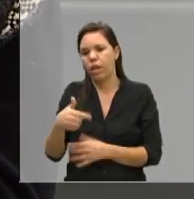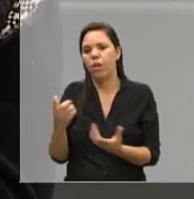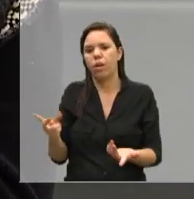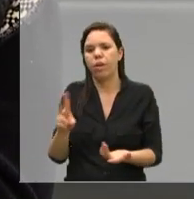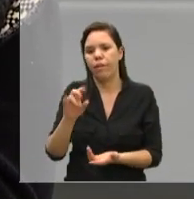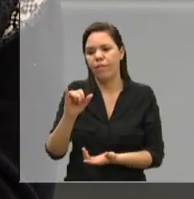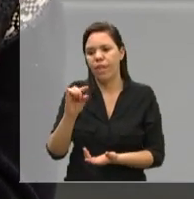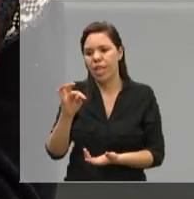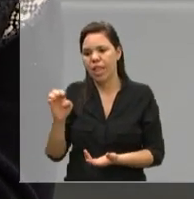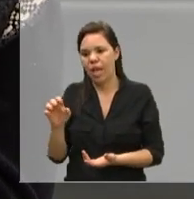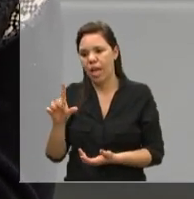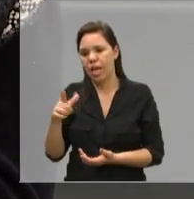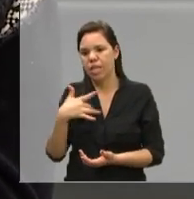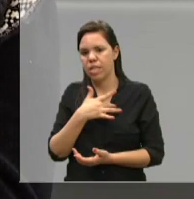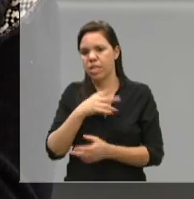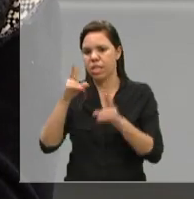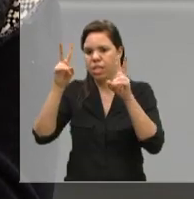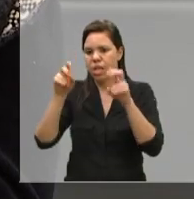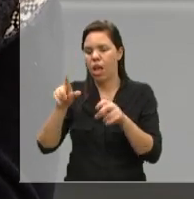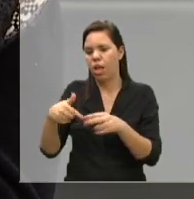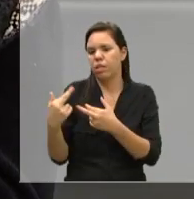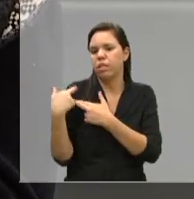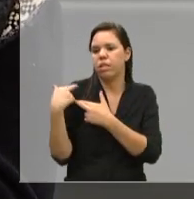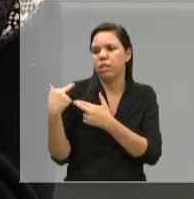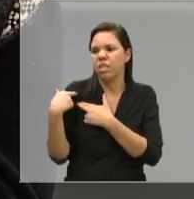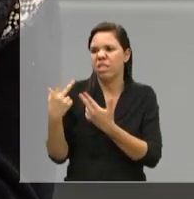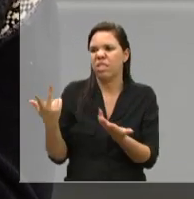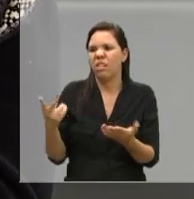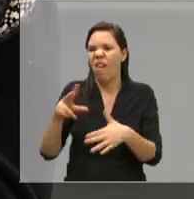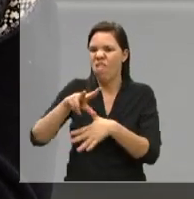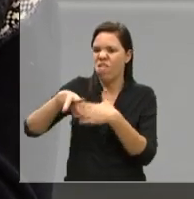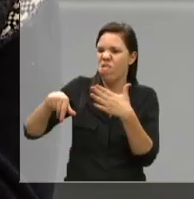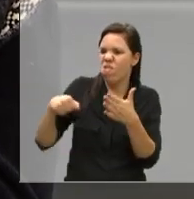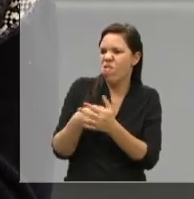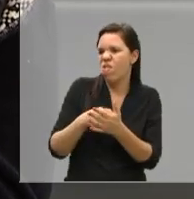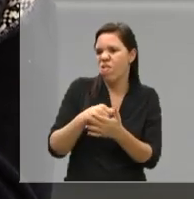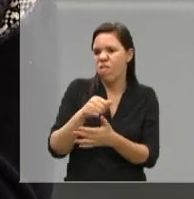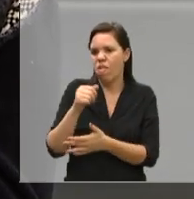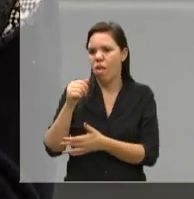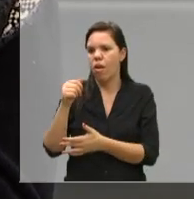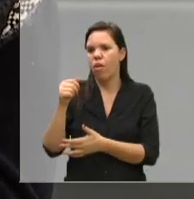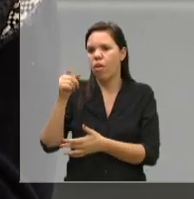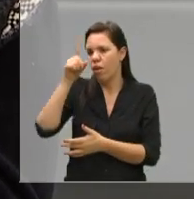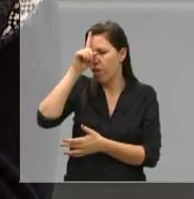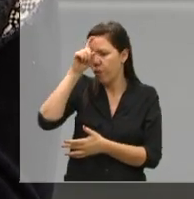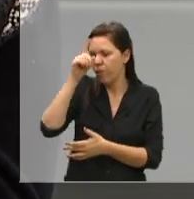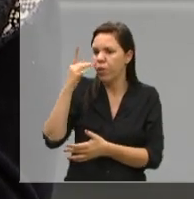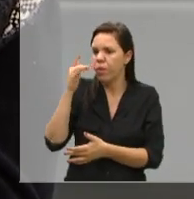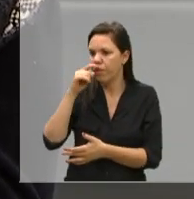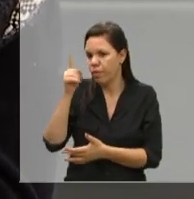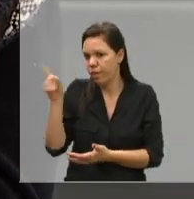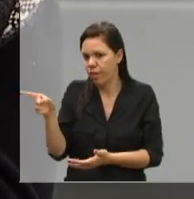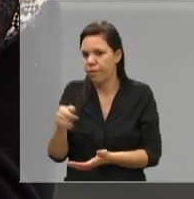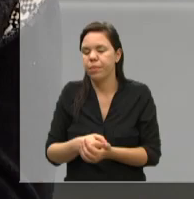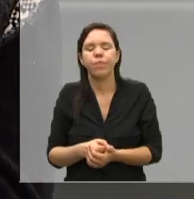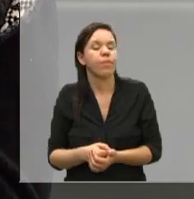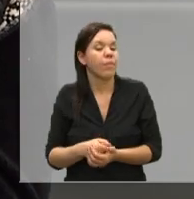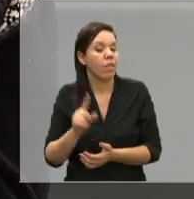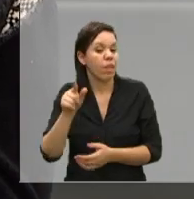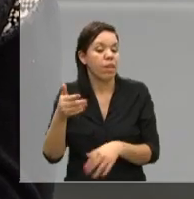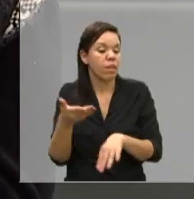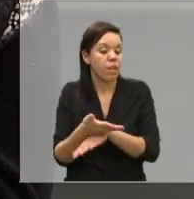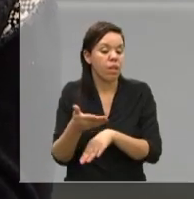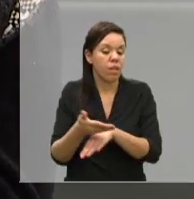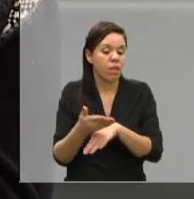organização social, que foi a responsável pelo escândalo de corrupção no Hospital Ouro Verde e tudo mais. A entrada